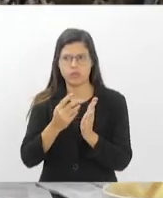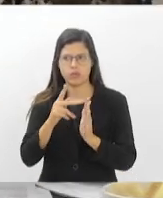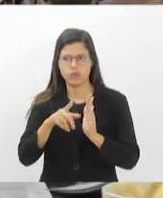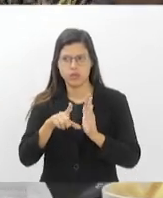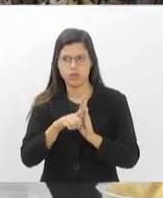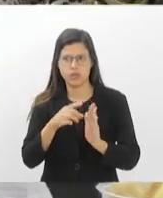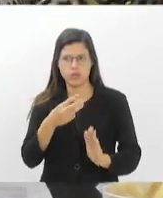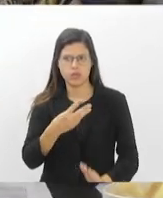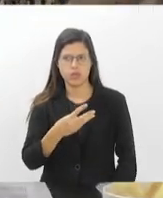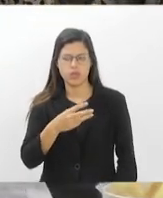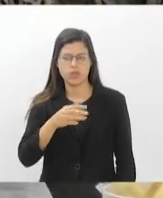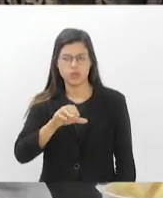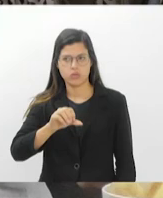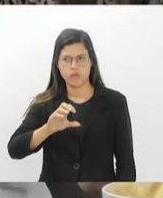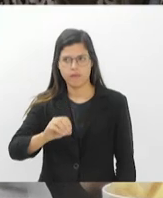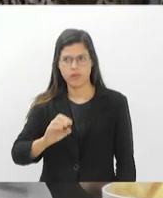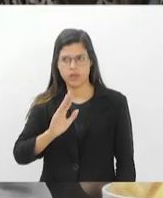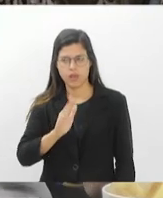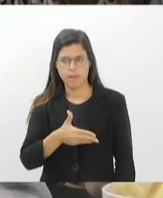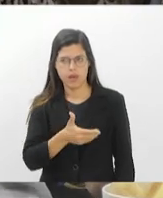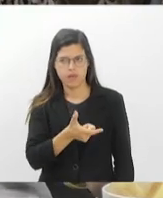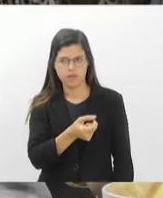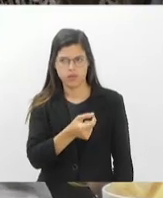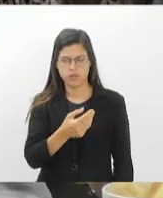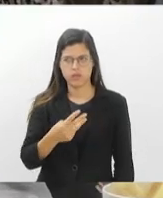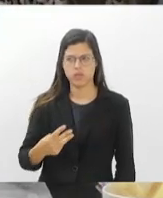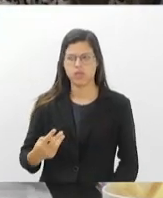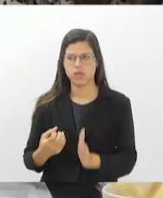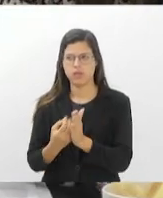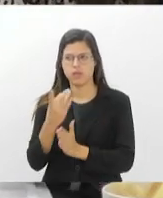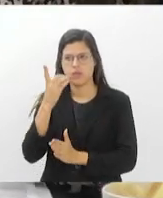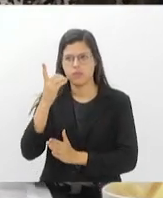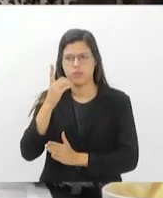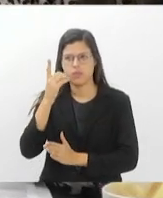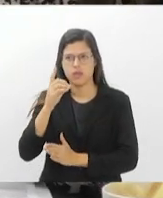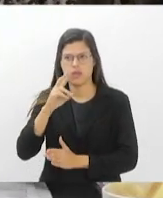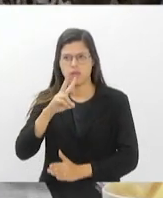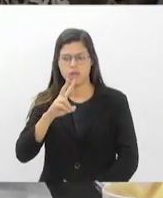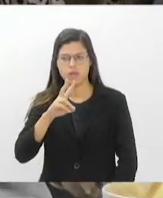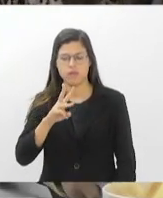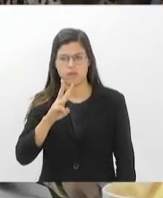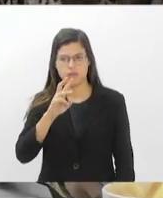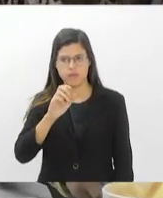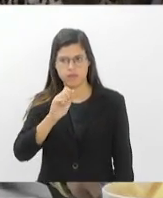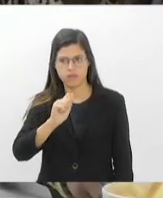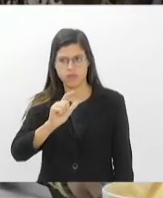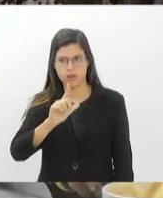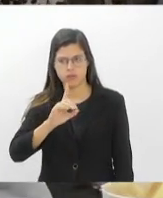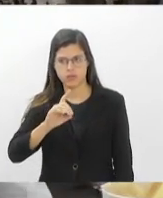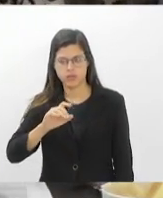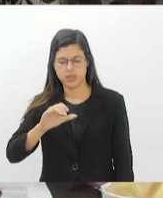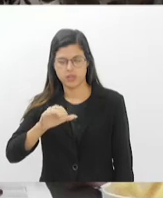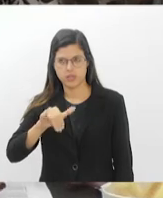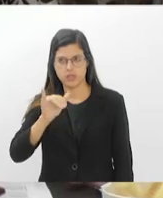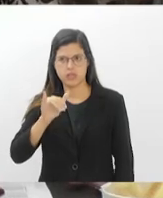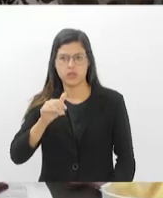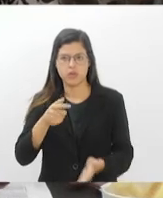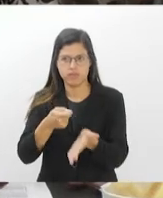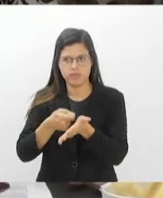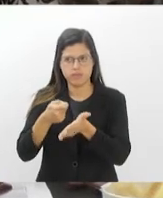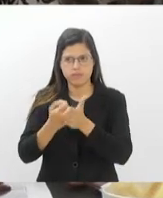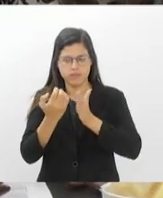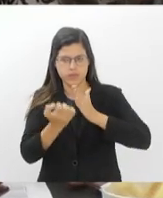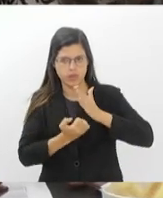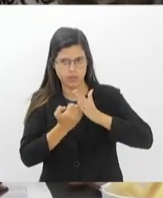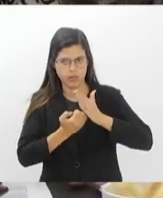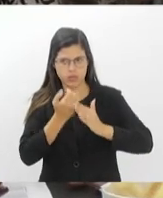número 390, de 2023, de autoria do deputado Valdeci da Saúde, que obriga as concessionárias de energia elétrica